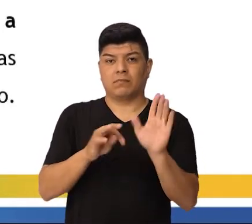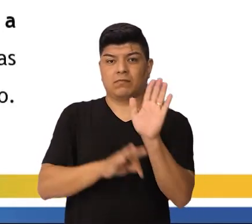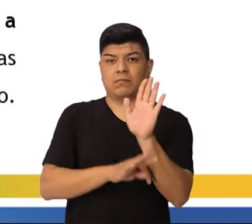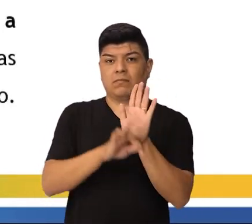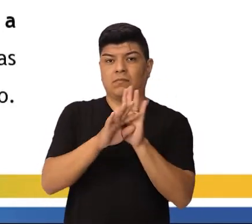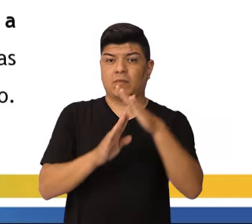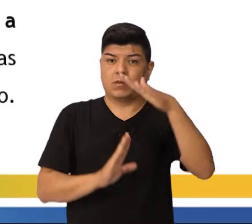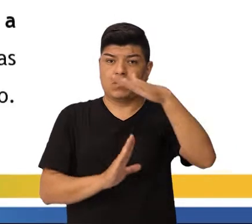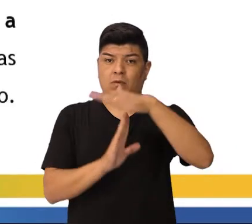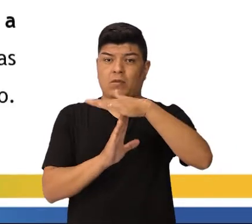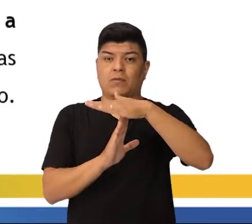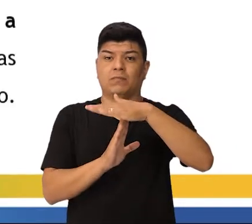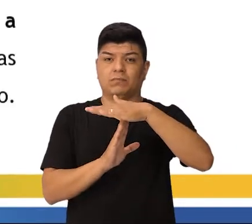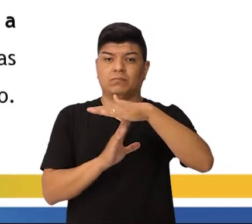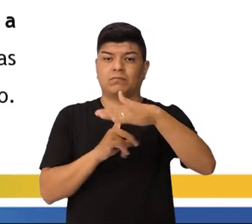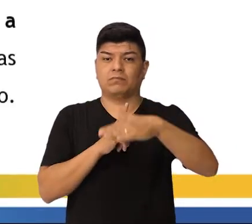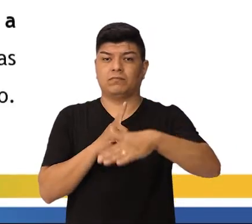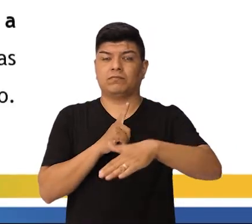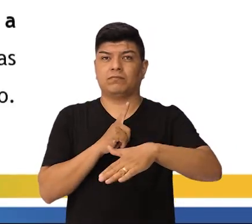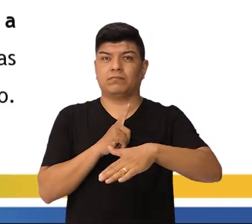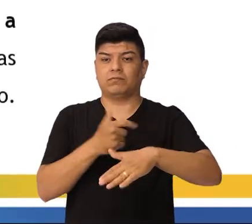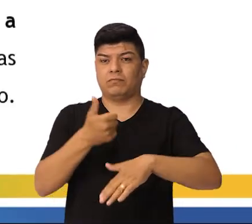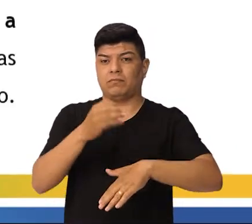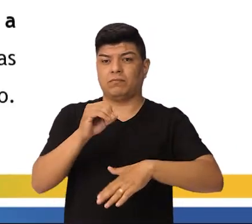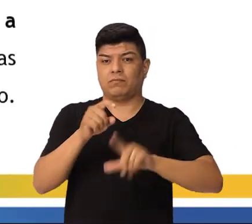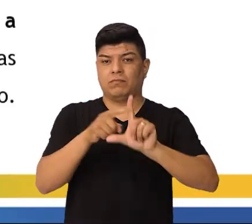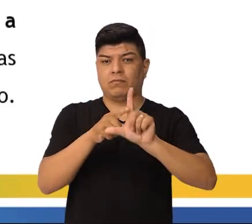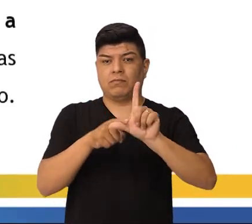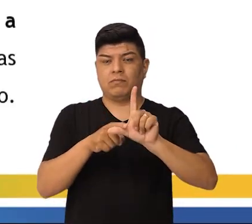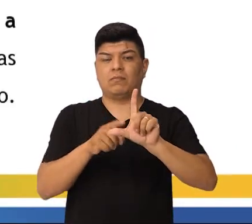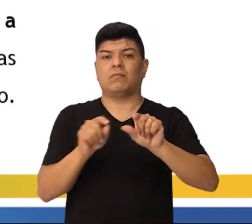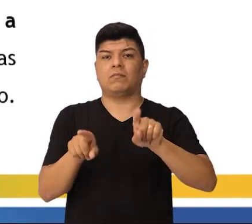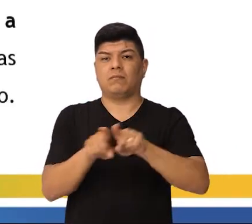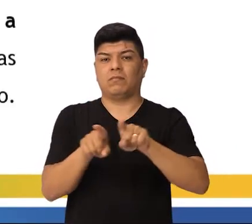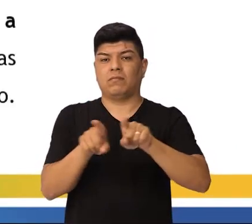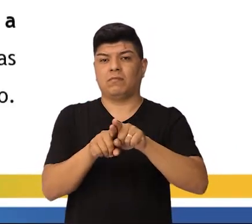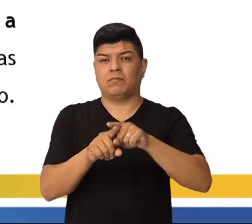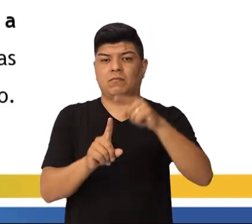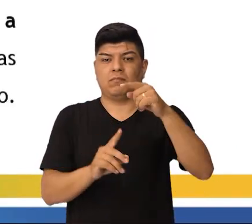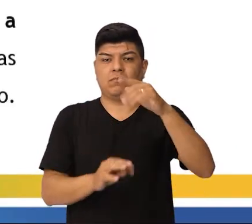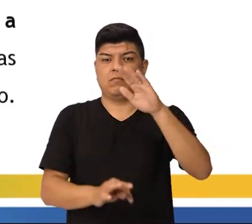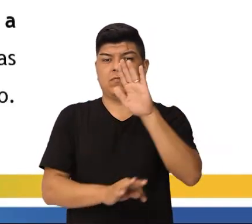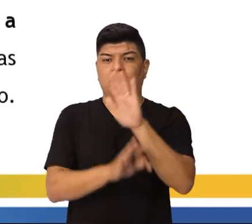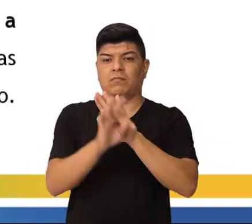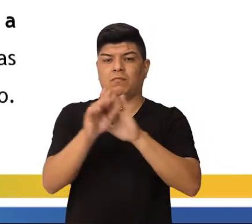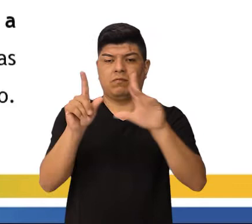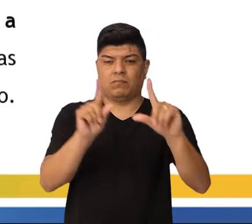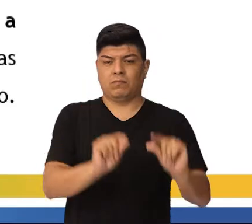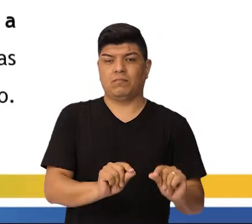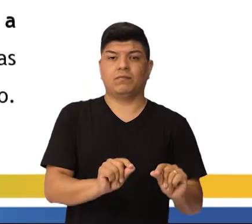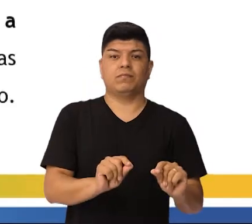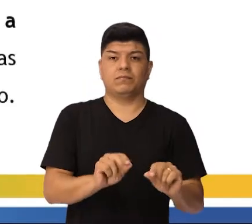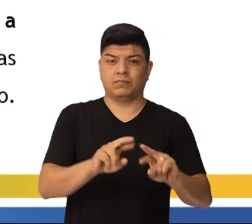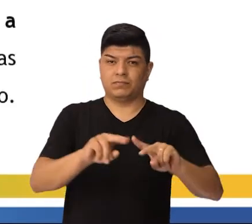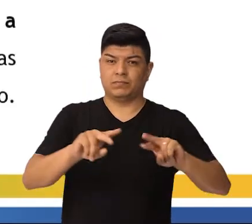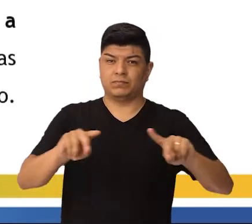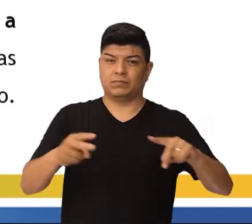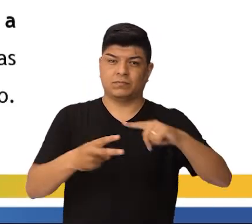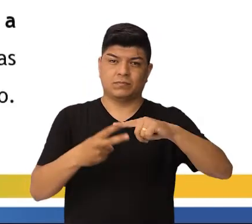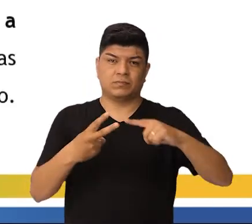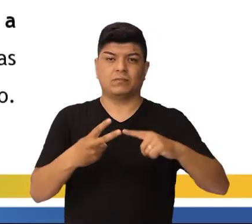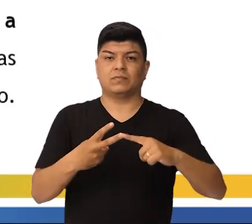máxima, e 10 graus centígrados, temperatura mínima. Então essa diferença entre os